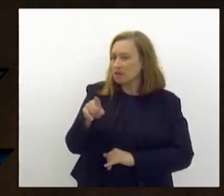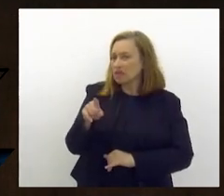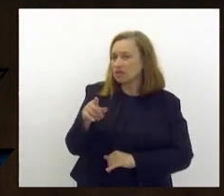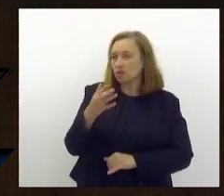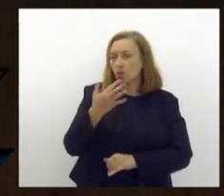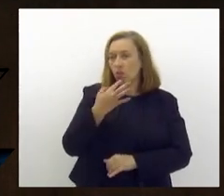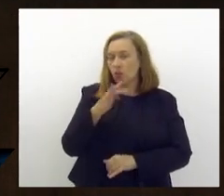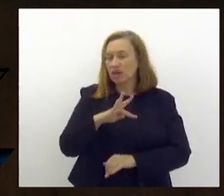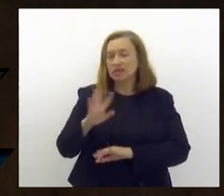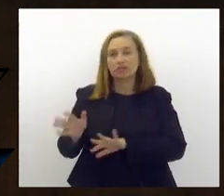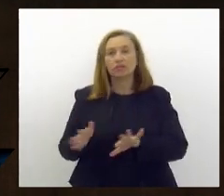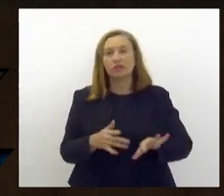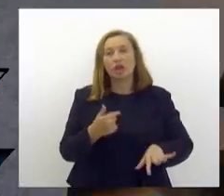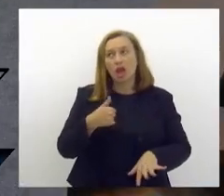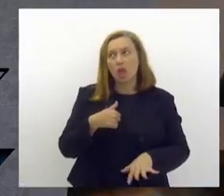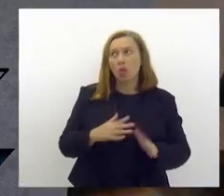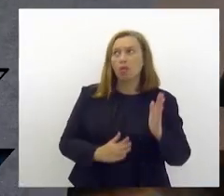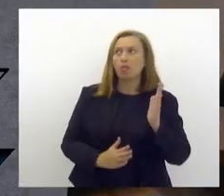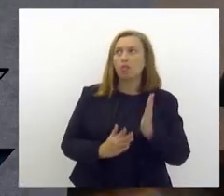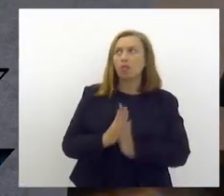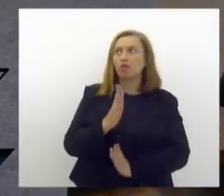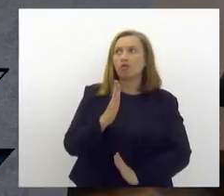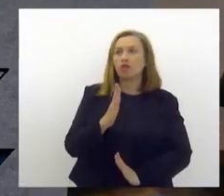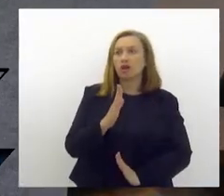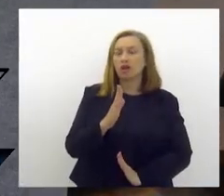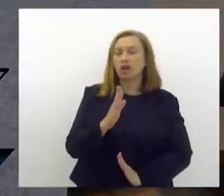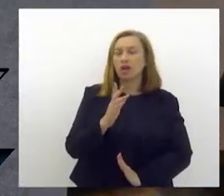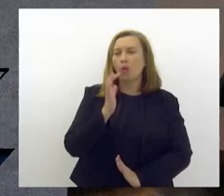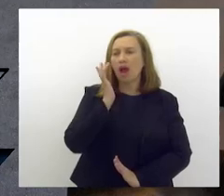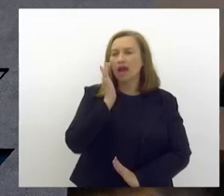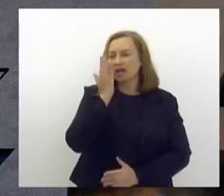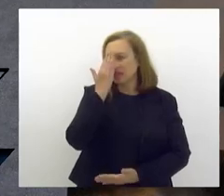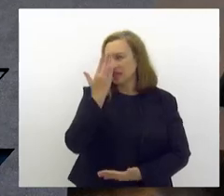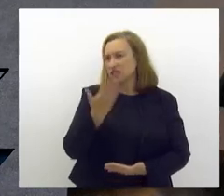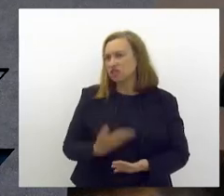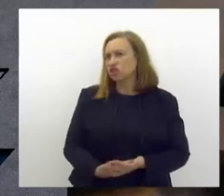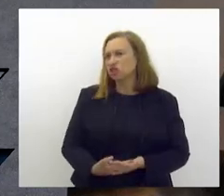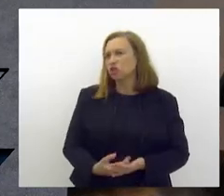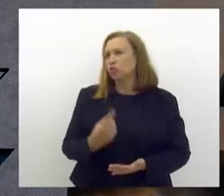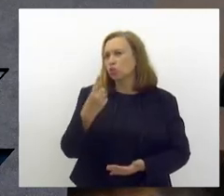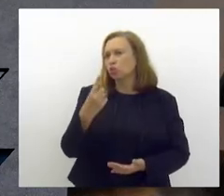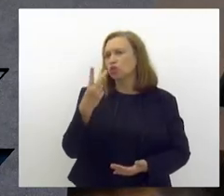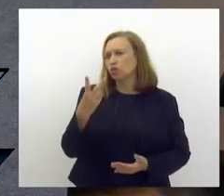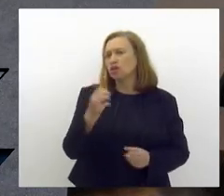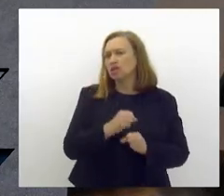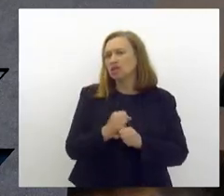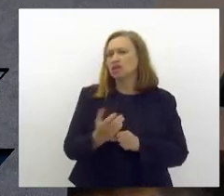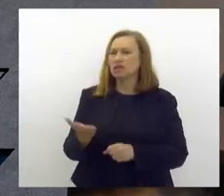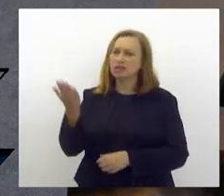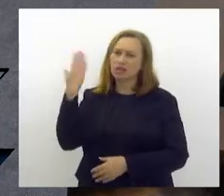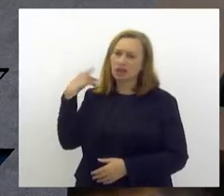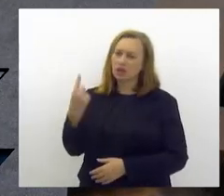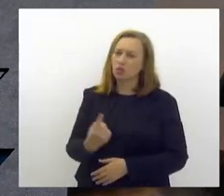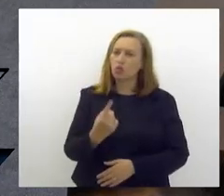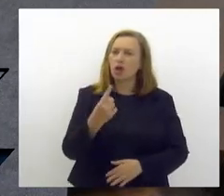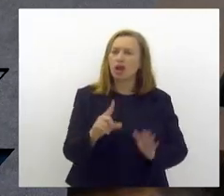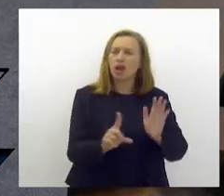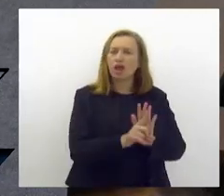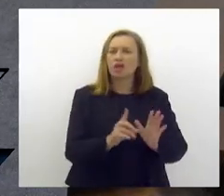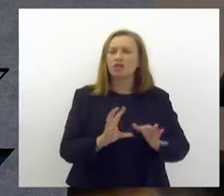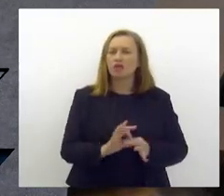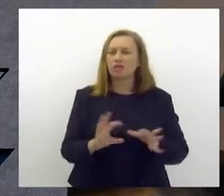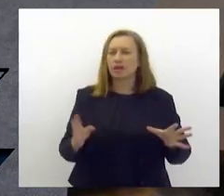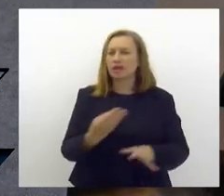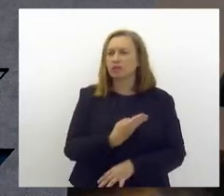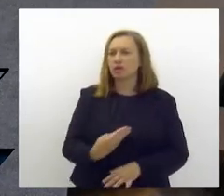tenham. Eu aprovei, creio que há um ou dois anos atrás, uma lei foi sancionada pelo